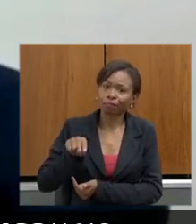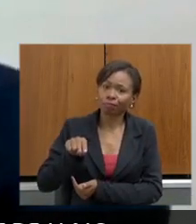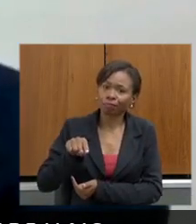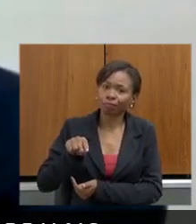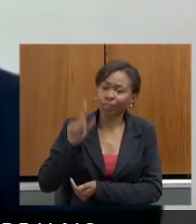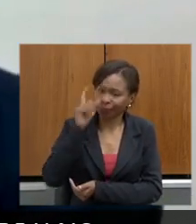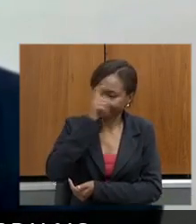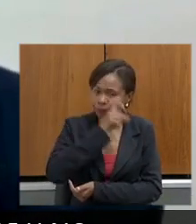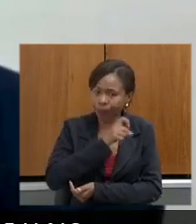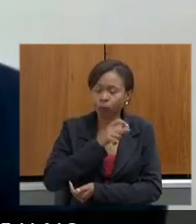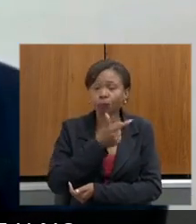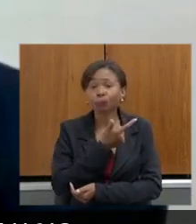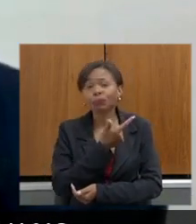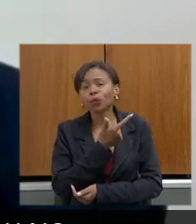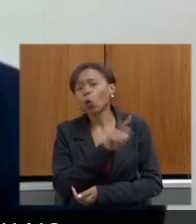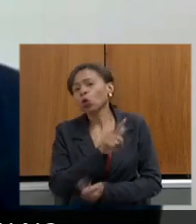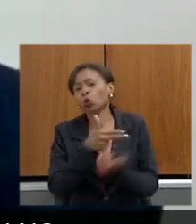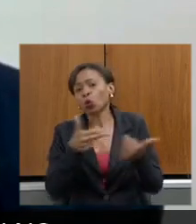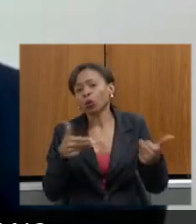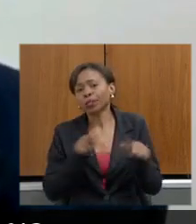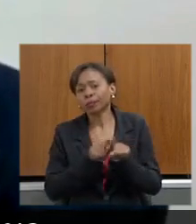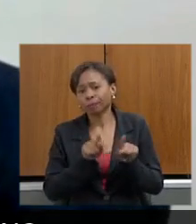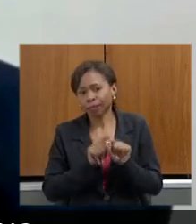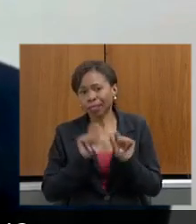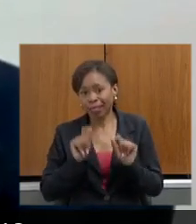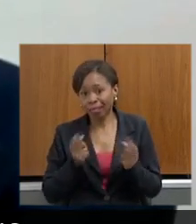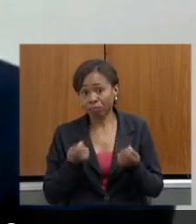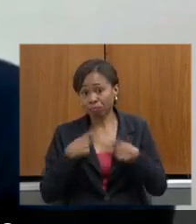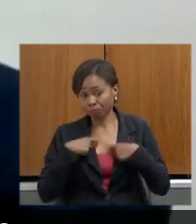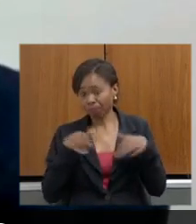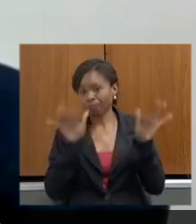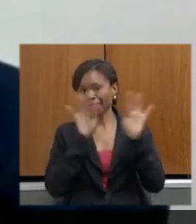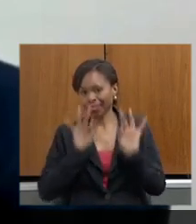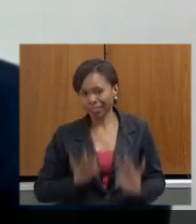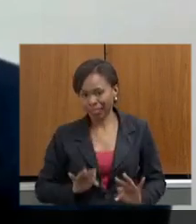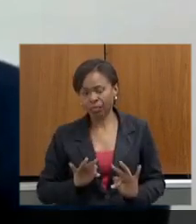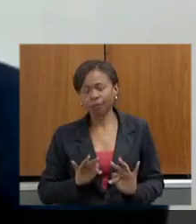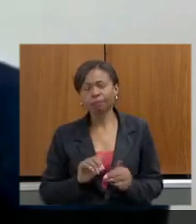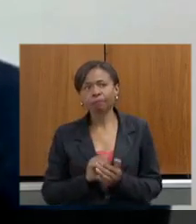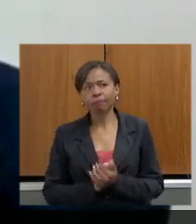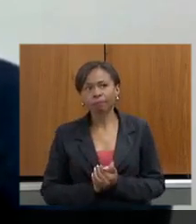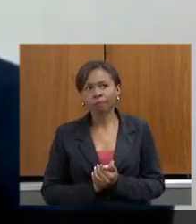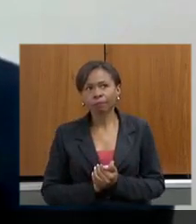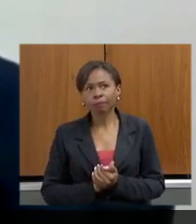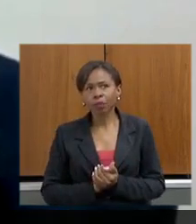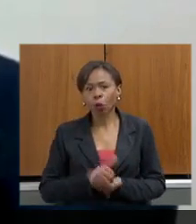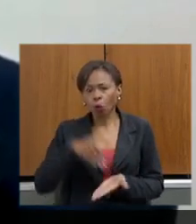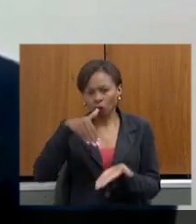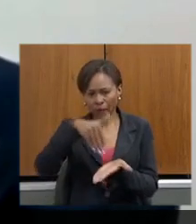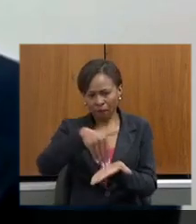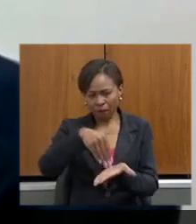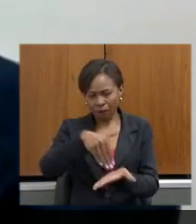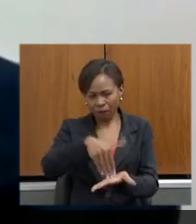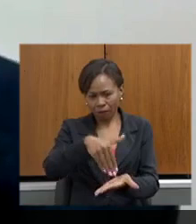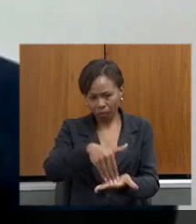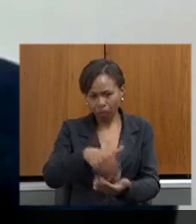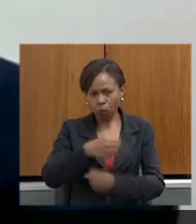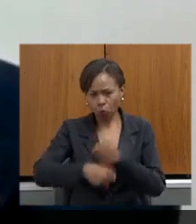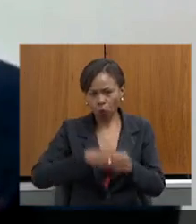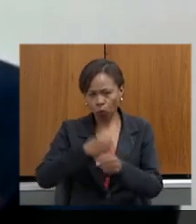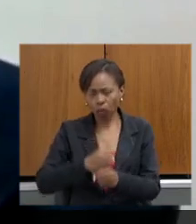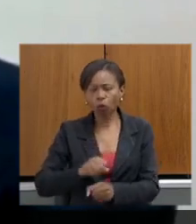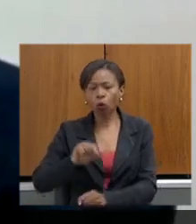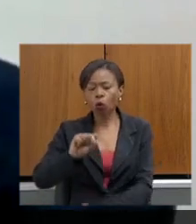coisa é que eu fiquei muito feliz eu tô aqui nós estamos juntos no final do ano o nosso Senador